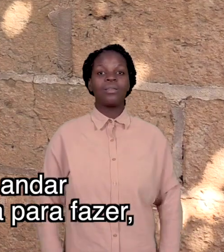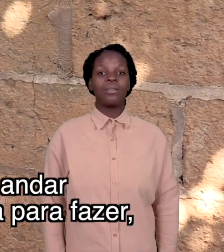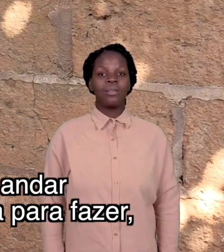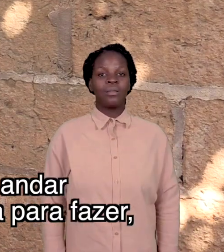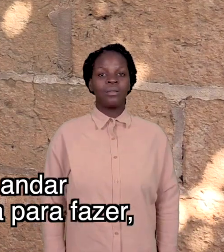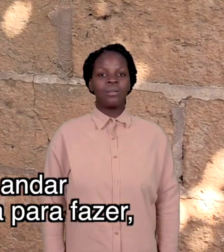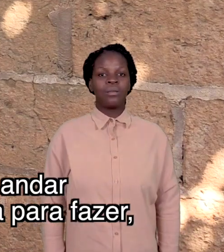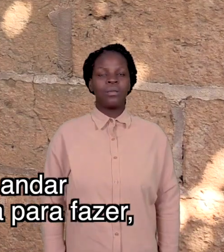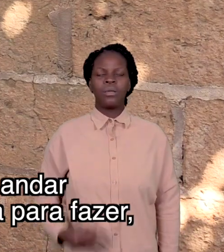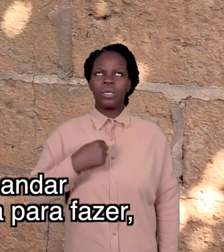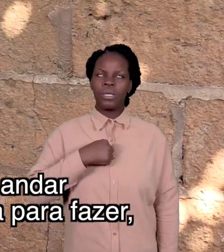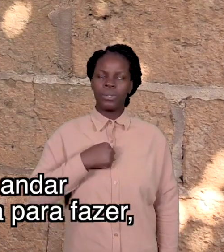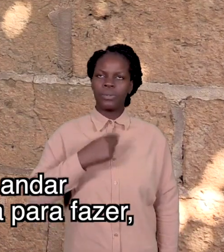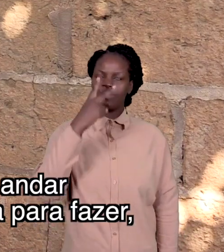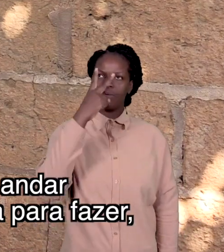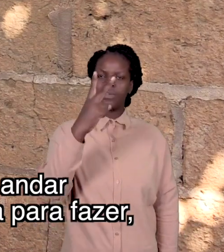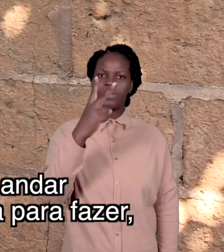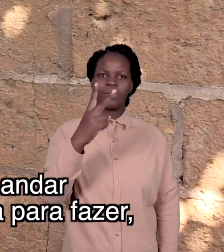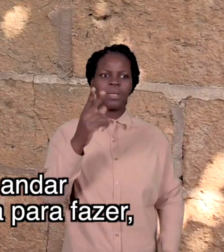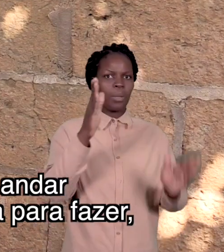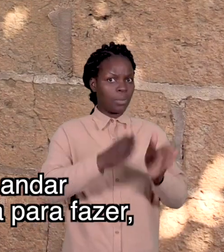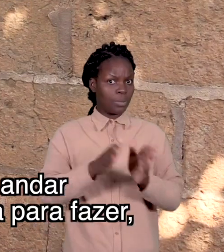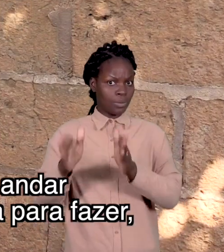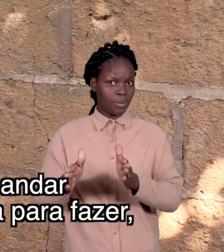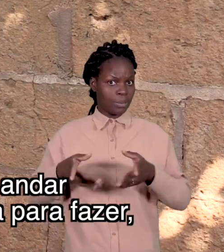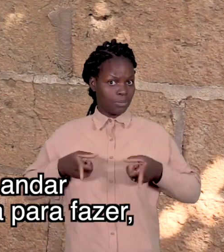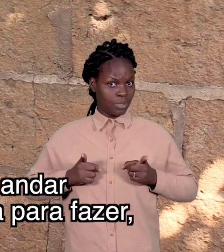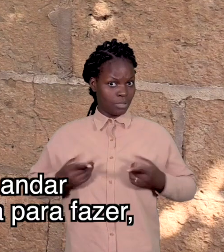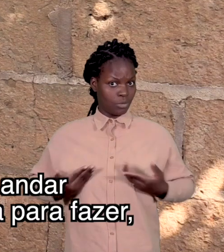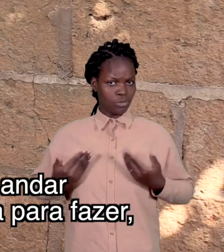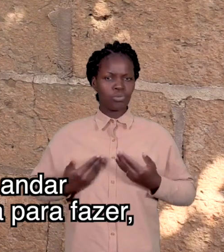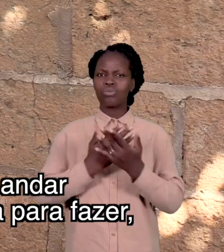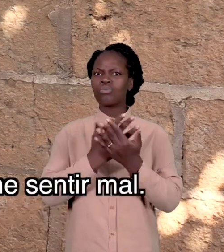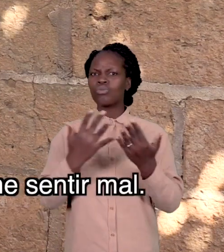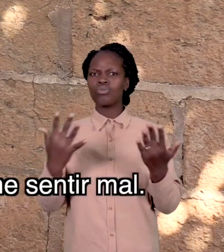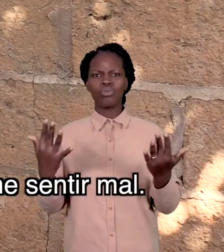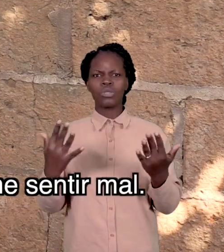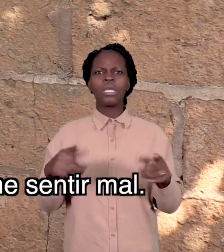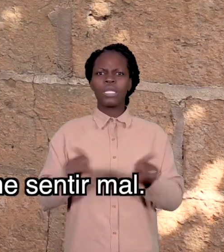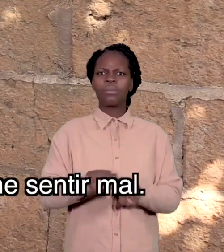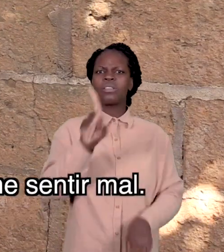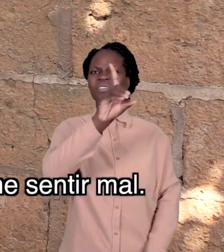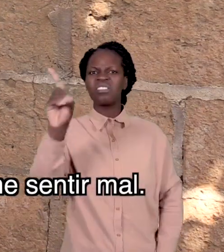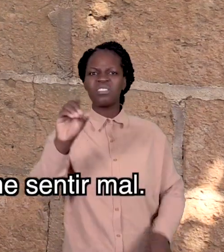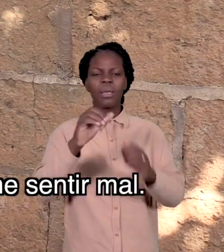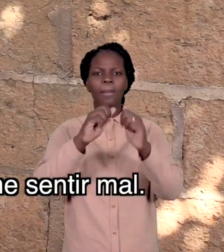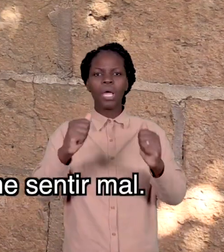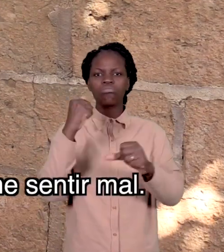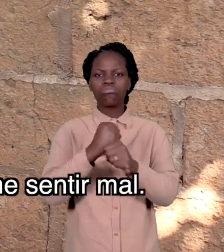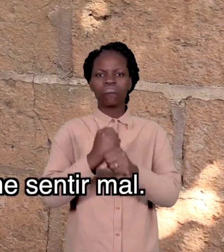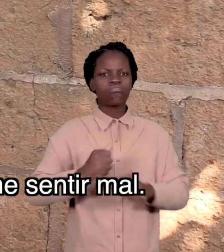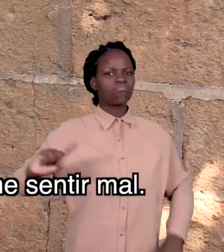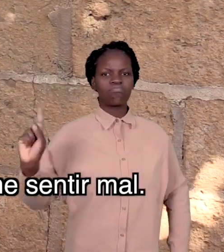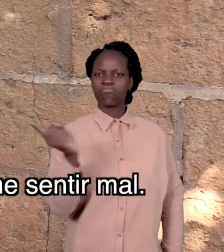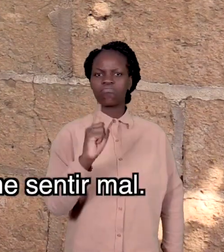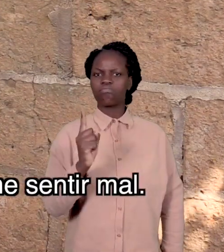Porque eu já tenho visto muitas pessoas, muitas moças na minha condição.